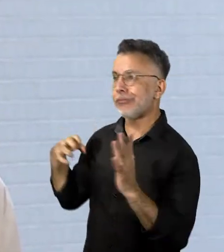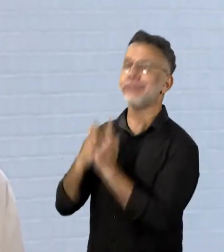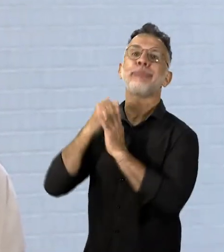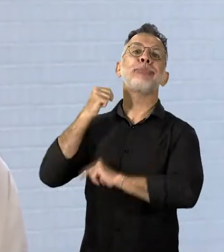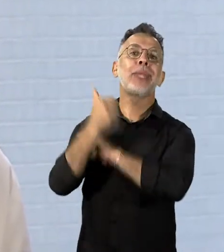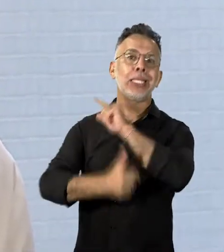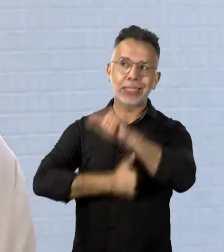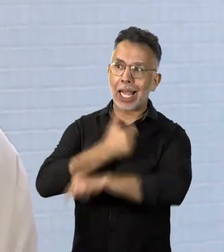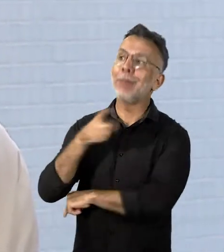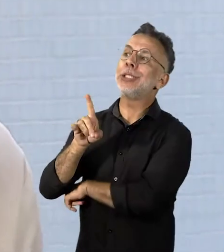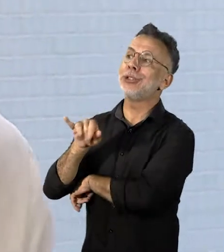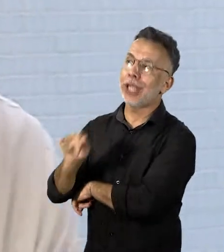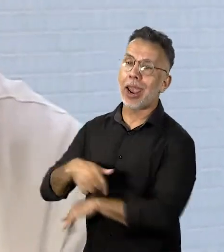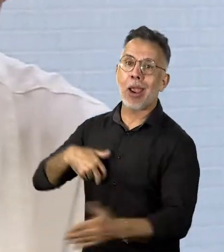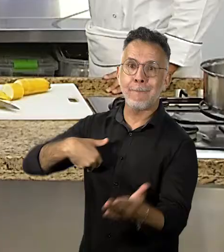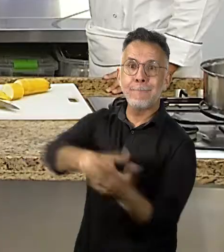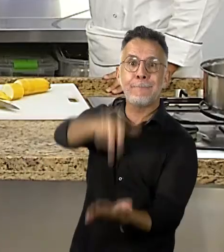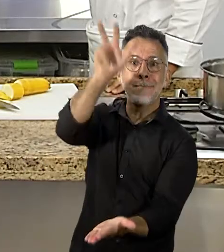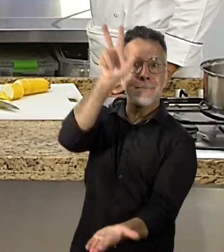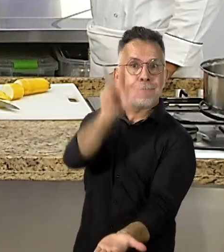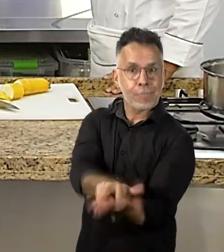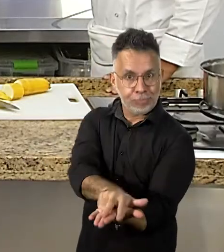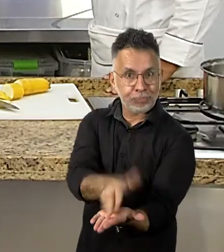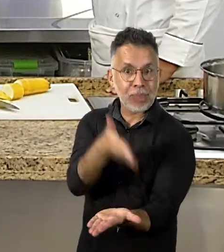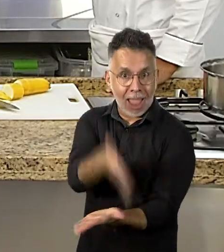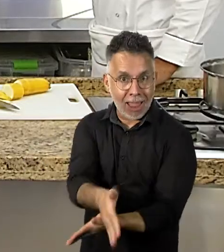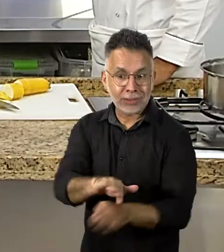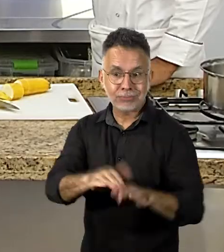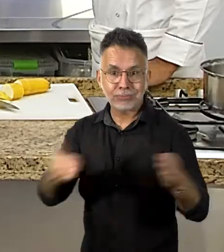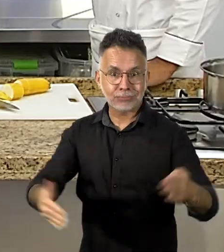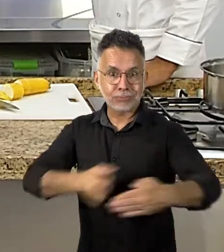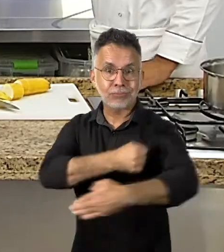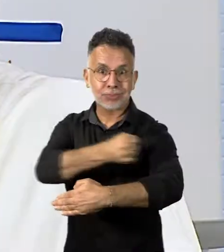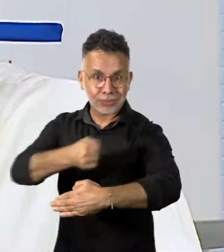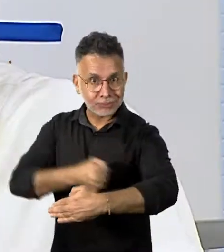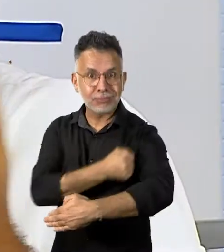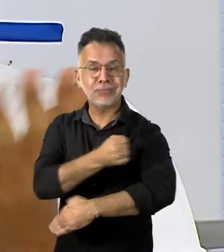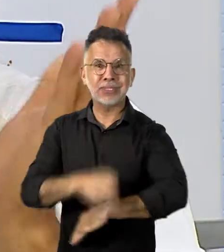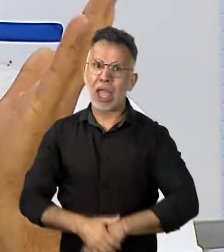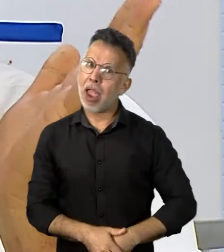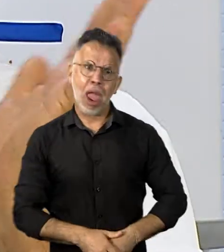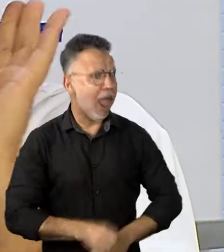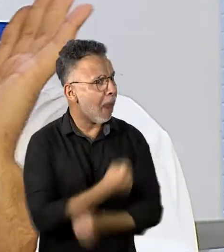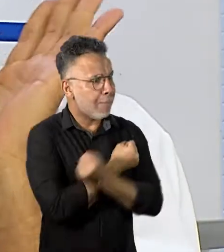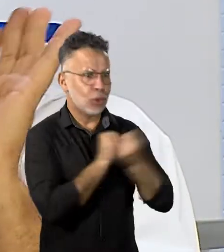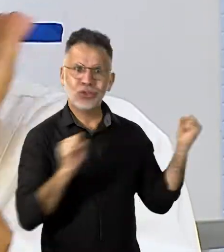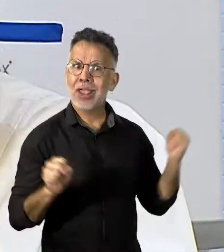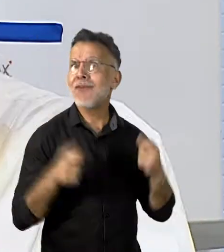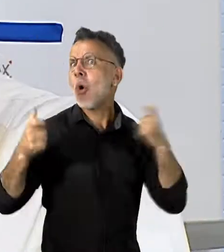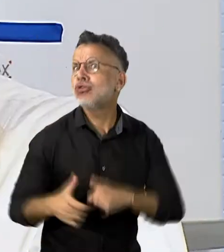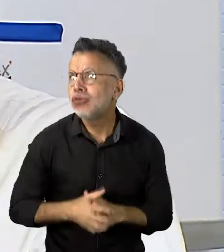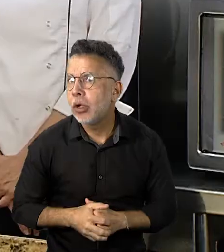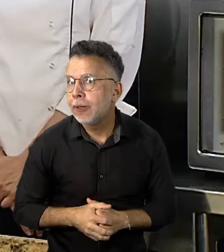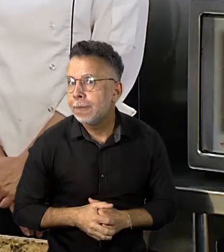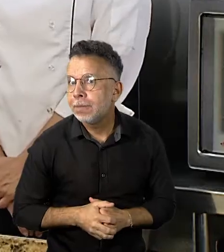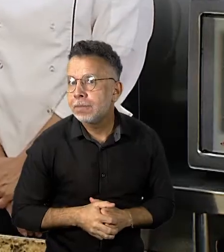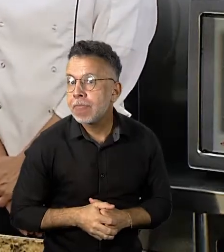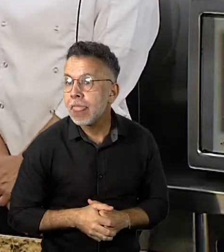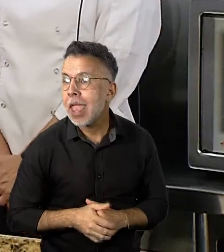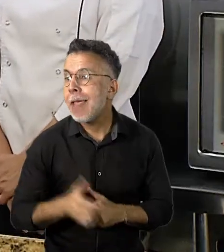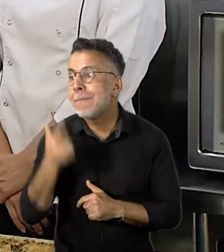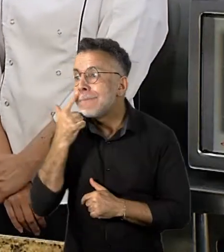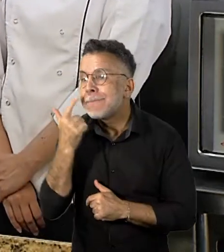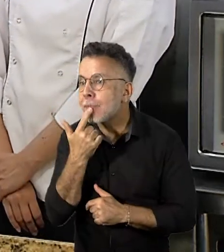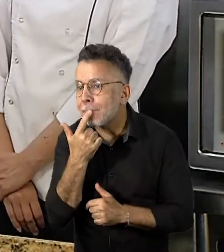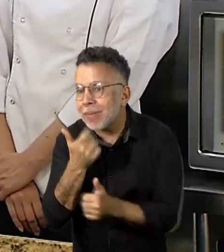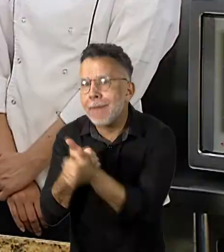Acidente de trabalho, Diego. Eu escorreguei bem aqui no laboratório de gastronomia. Nossa, é pra possível? E onde foi? É